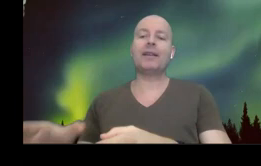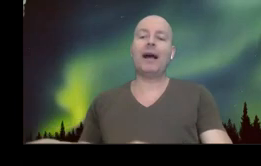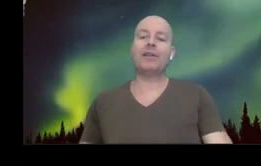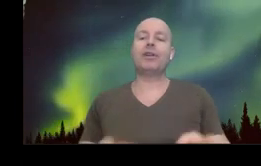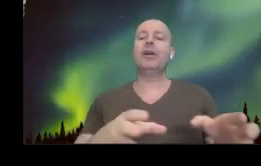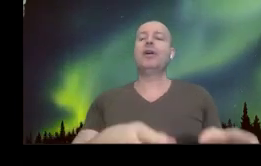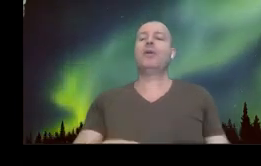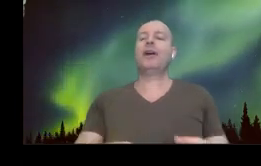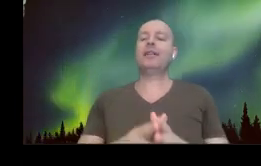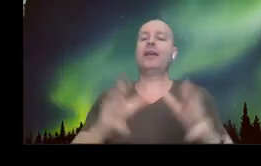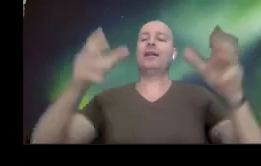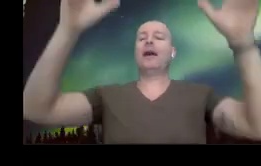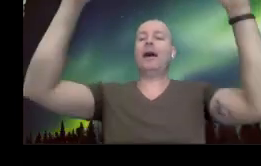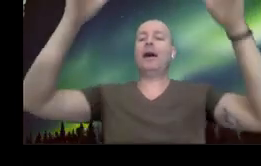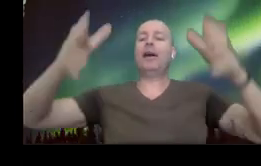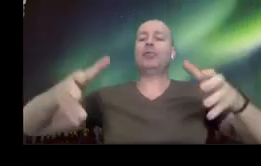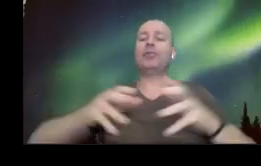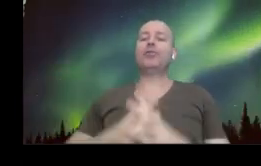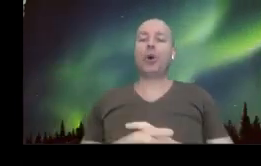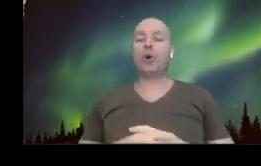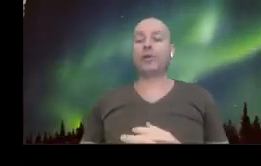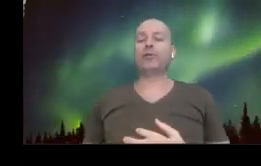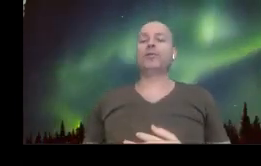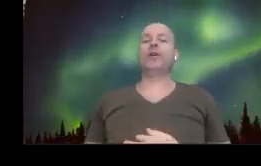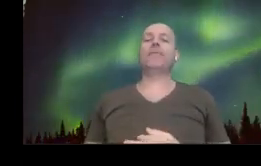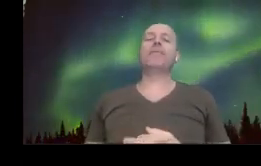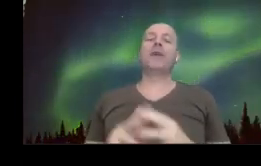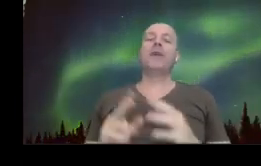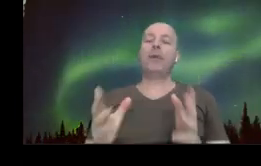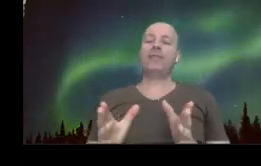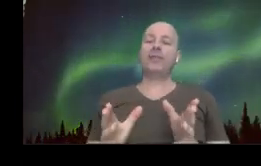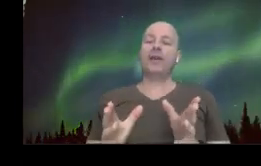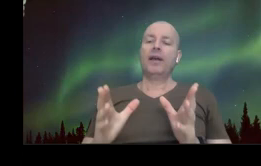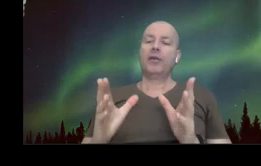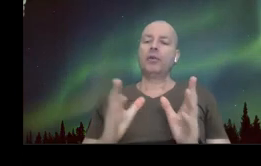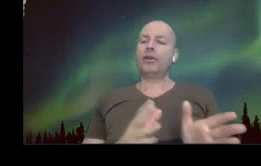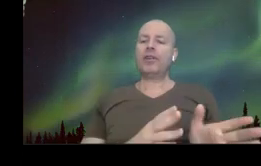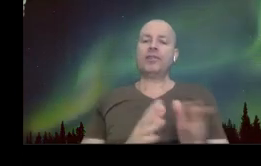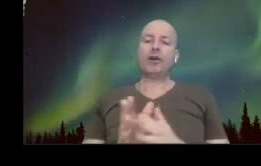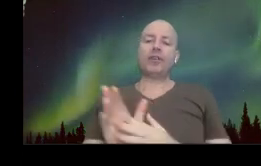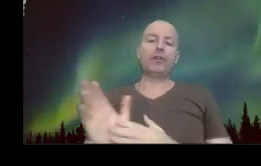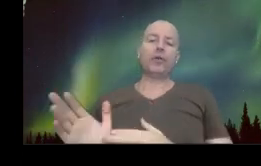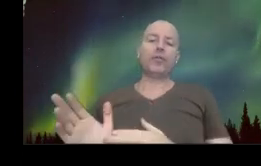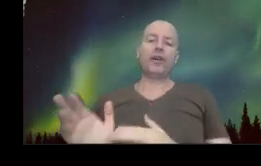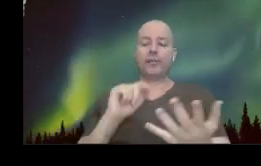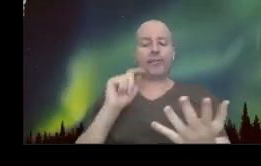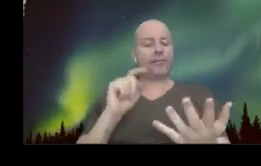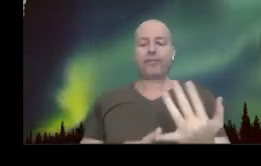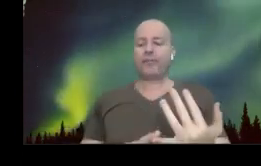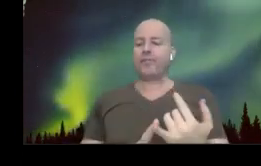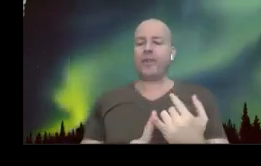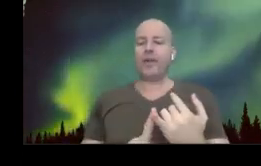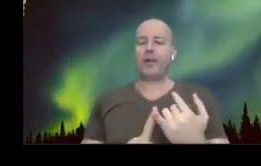tipo mensalidade para ter lá as suas torres no final. Mas quando essa ação vem do